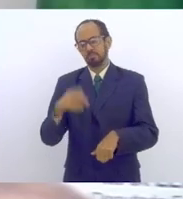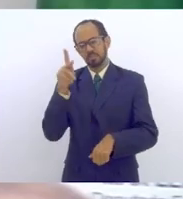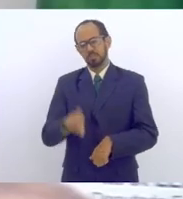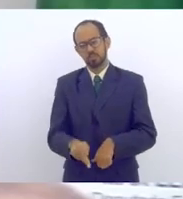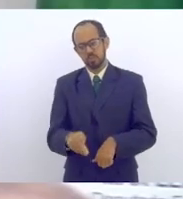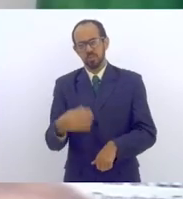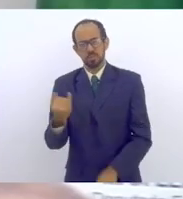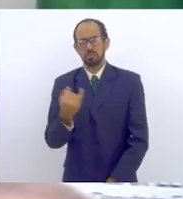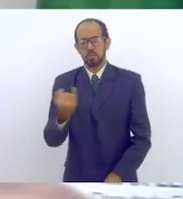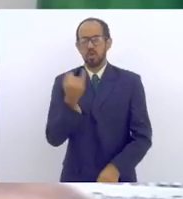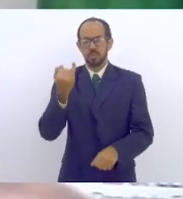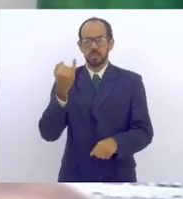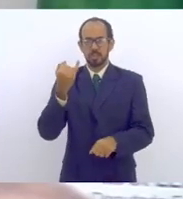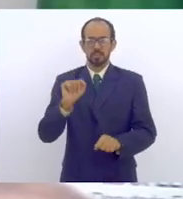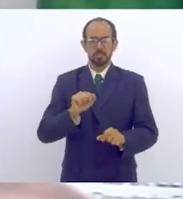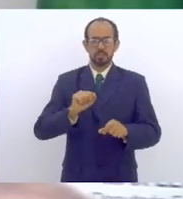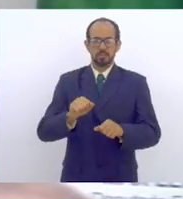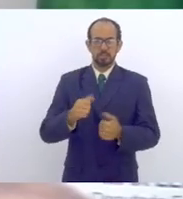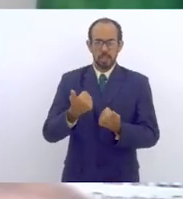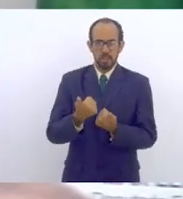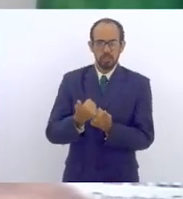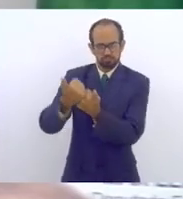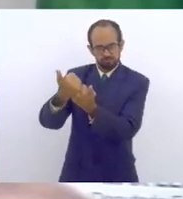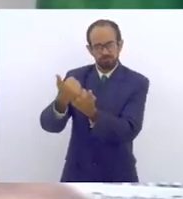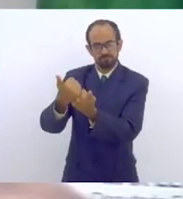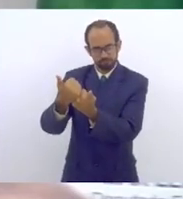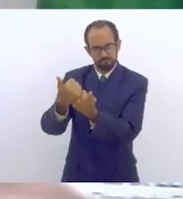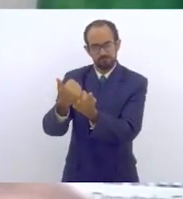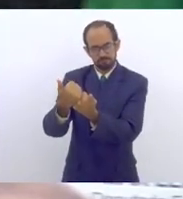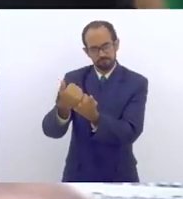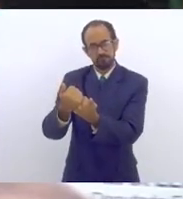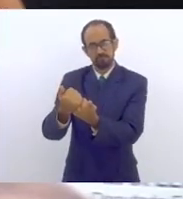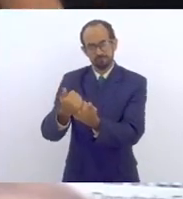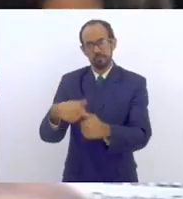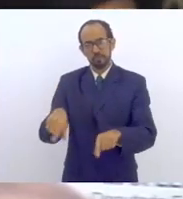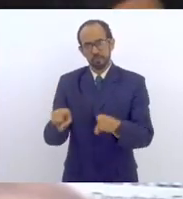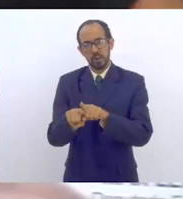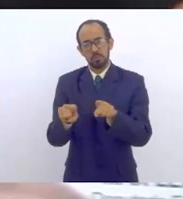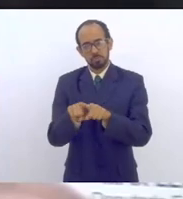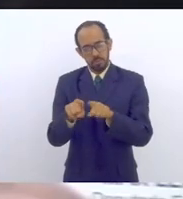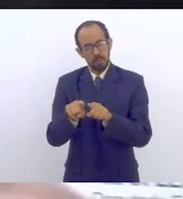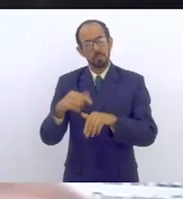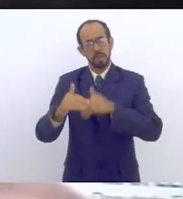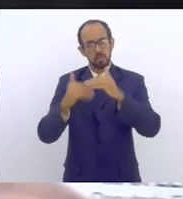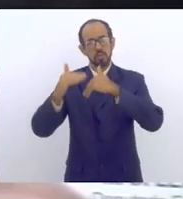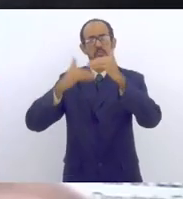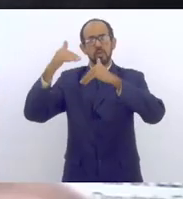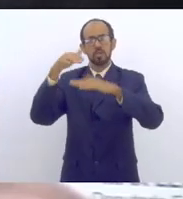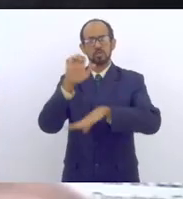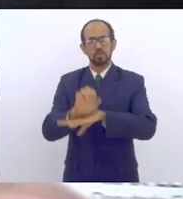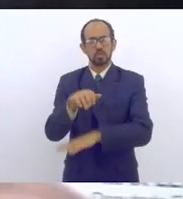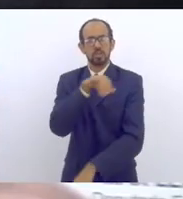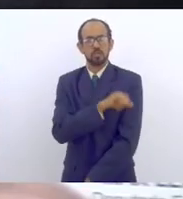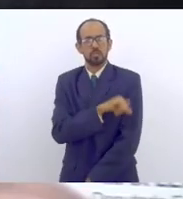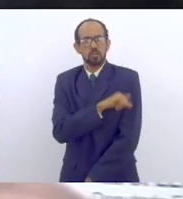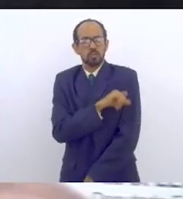que deram uma contribuição significativa para os avanços que o Estado do Rio de